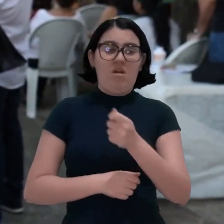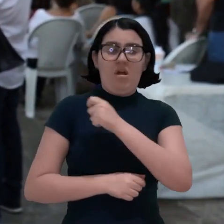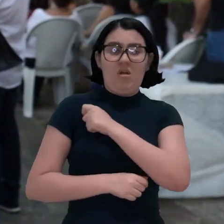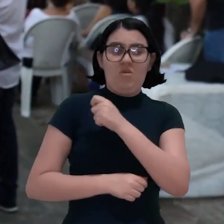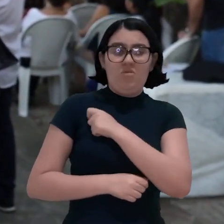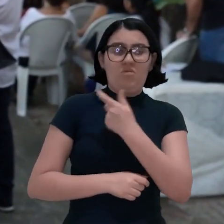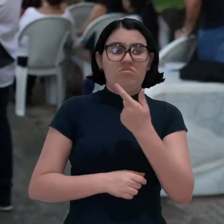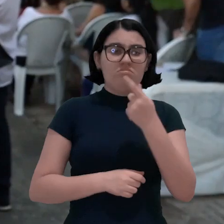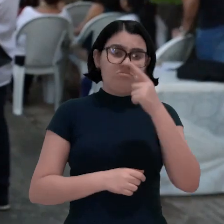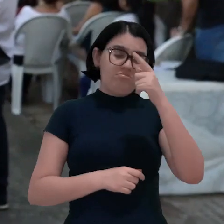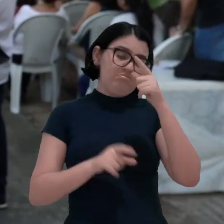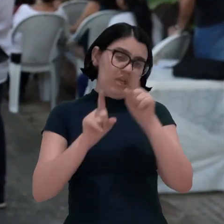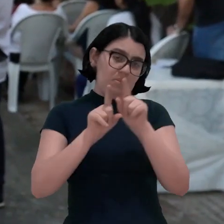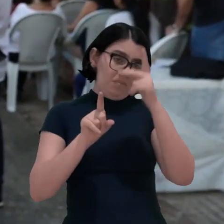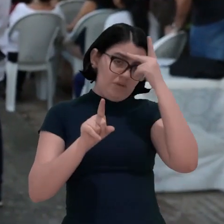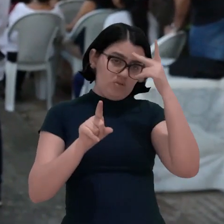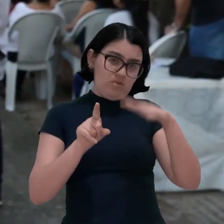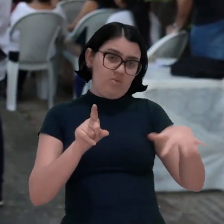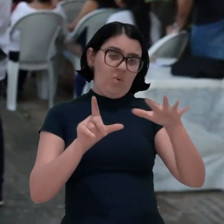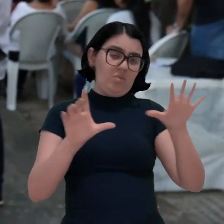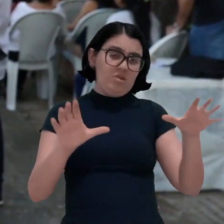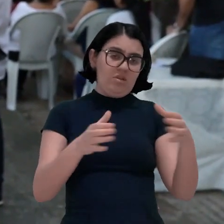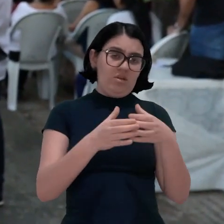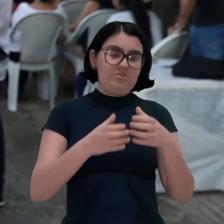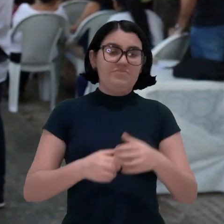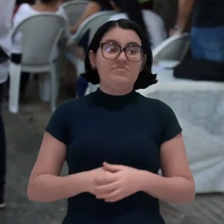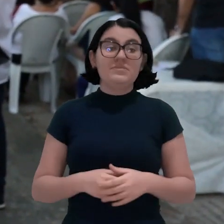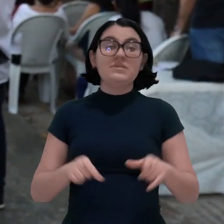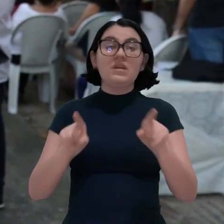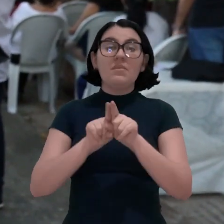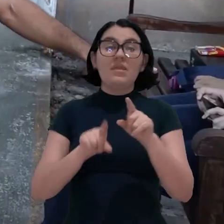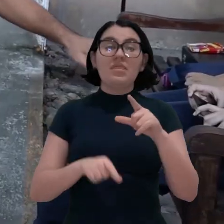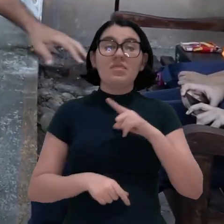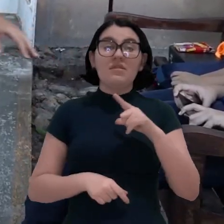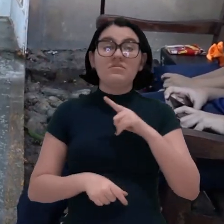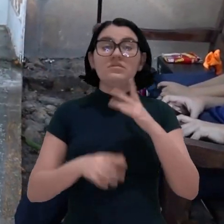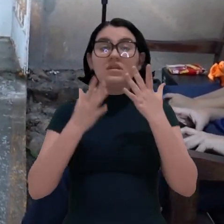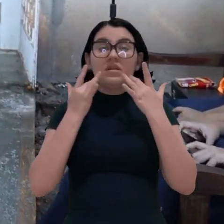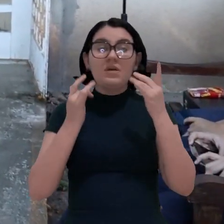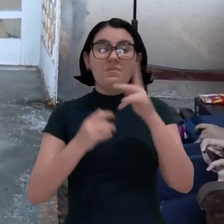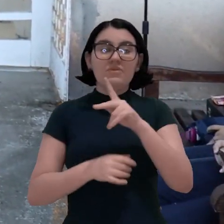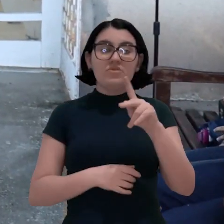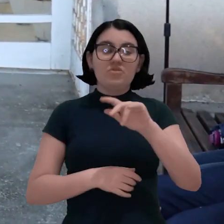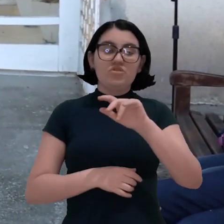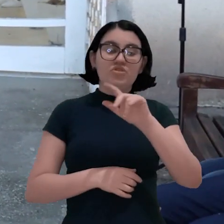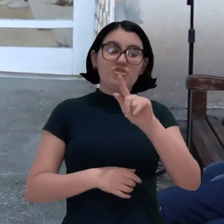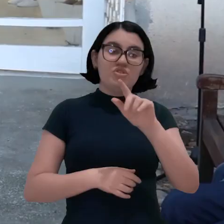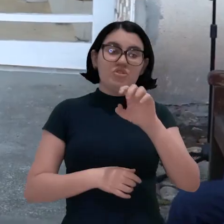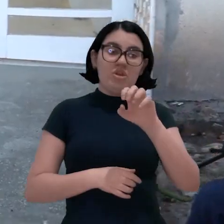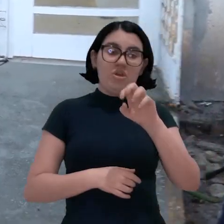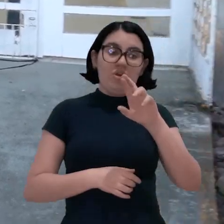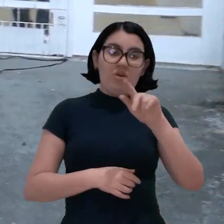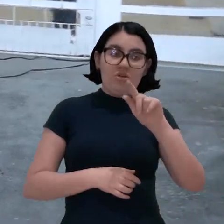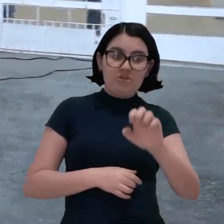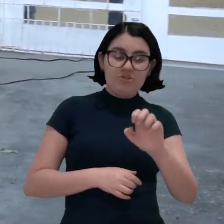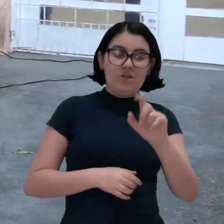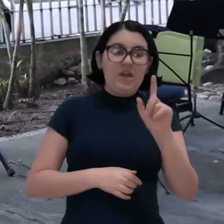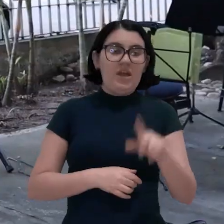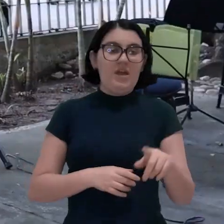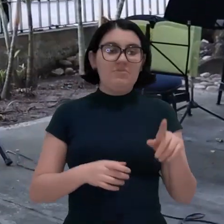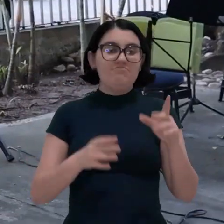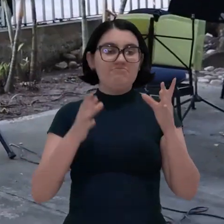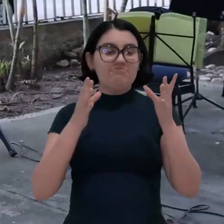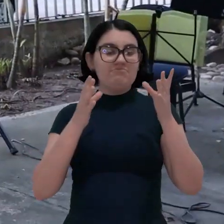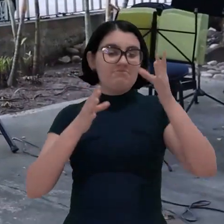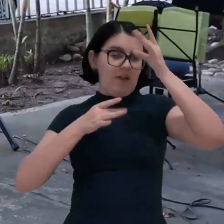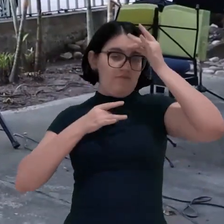UFC, estudantes também, certo? E também pessoas da comunidade podem inscrever. E ainda teve teatro com o professor Jorge Henrique e